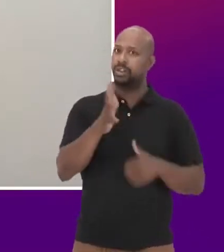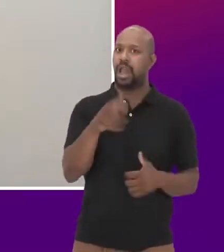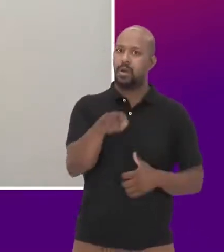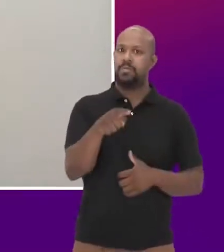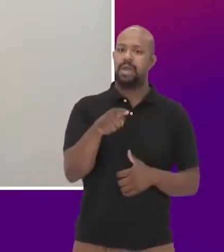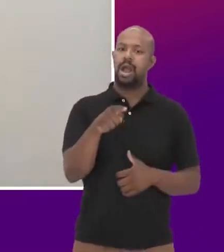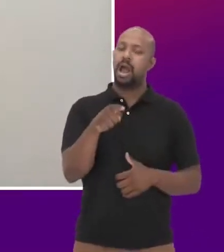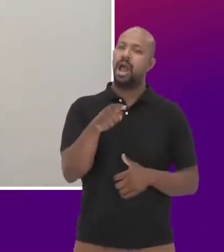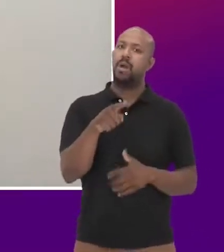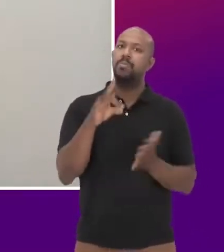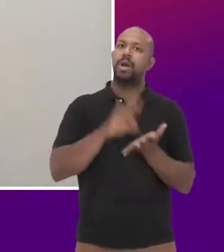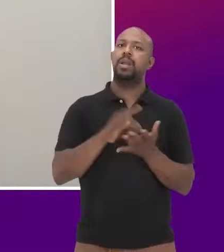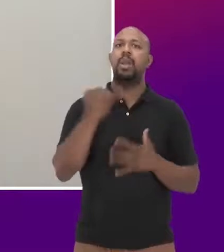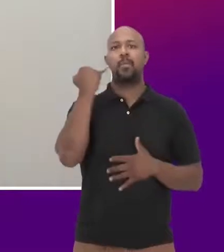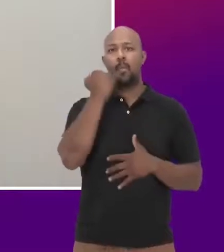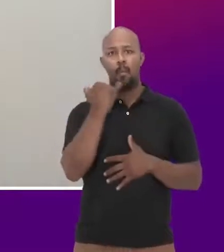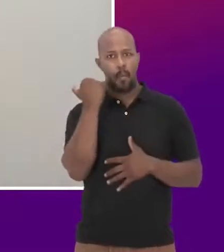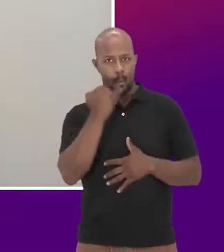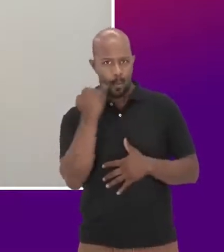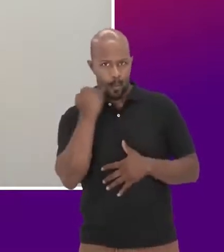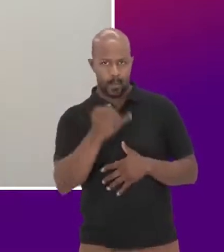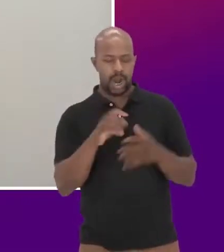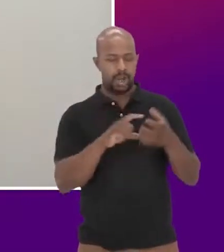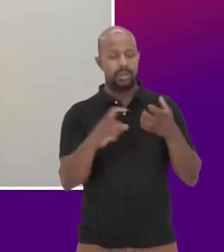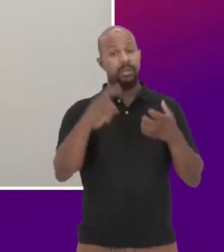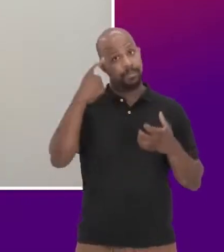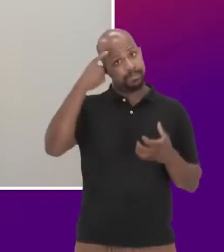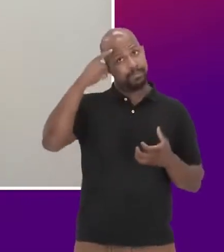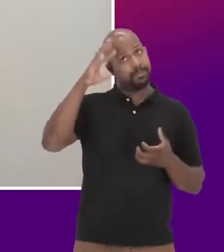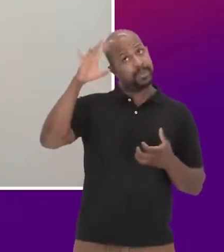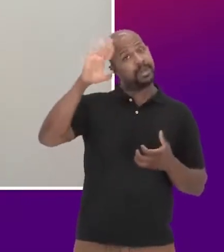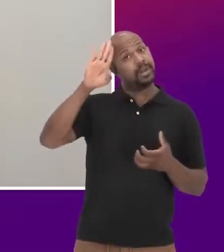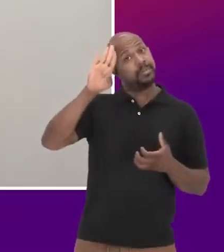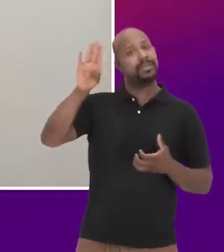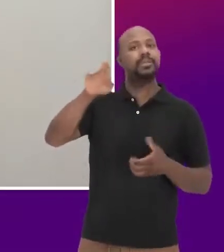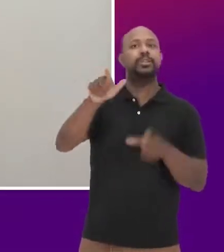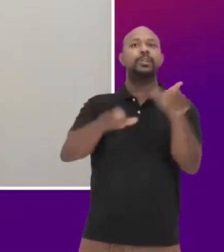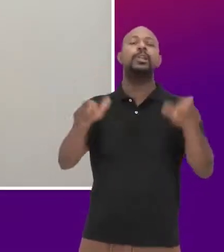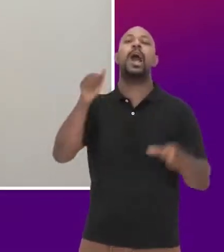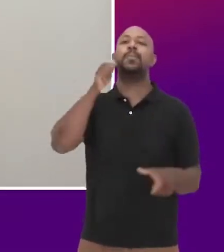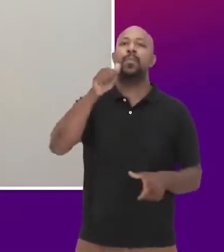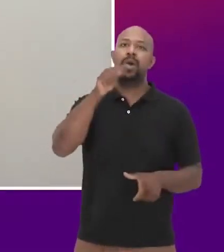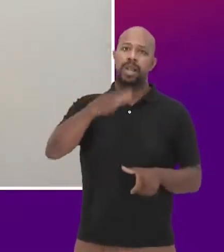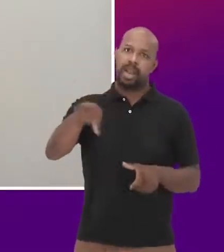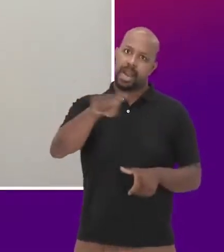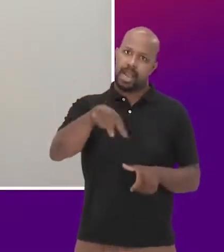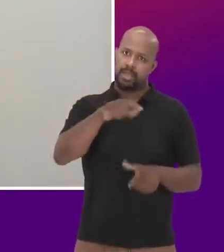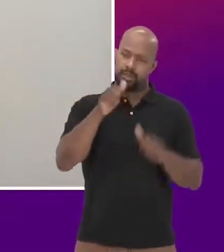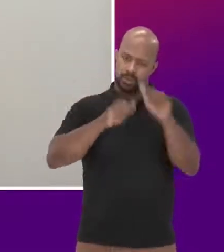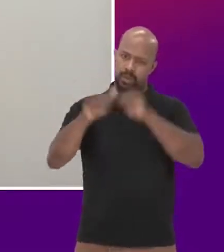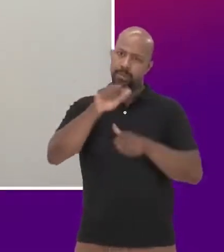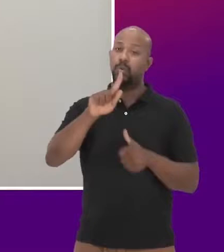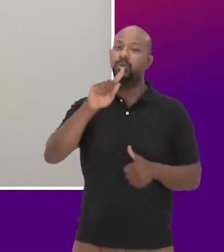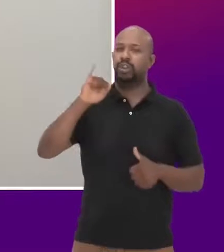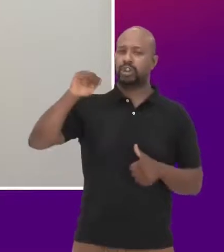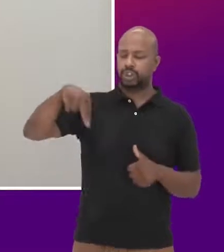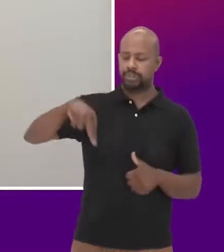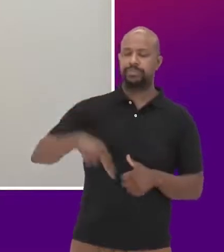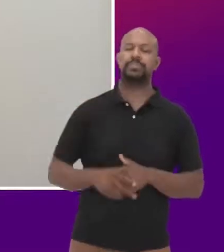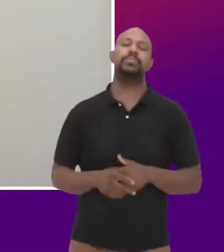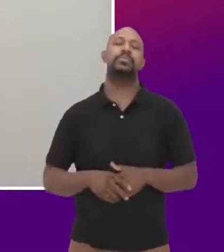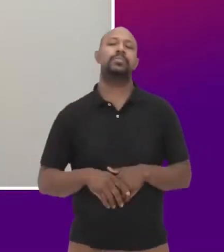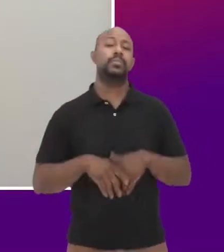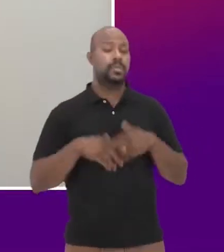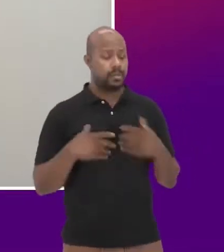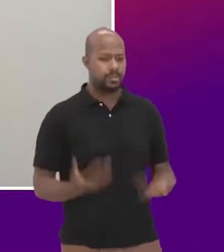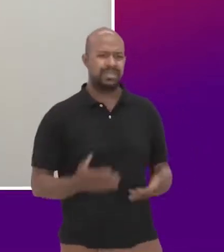Diet ou Light, pensando principalmente na mulherada que está no gin tônica. Pois bem,